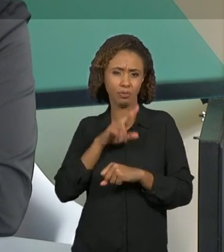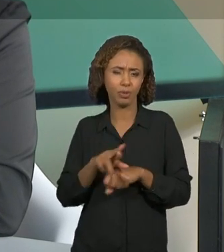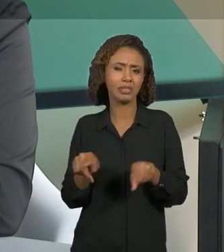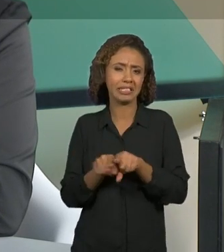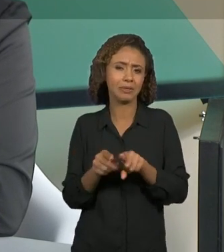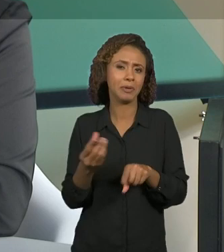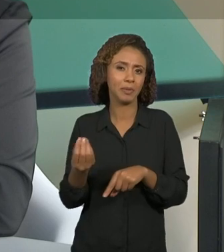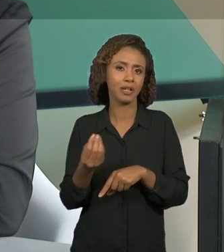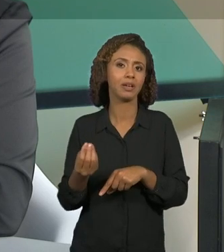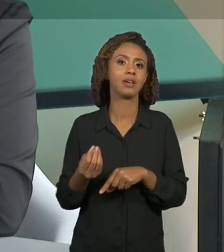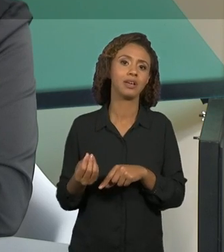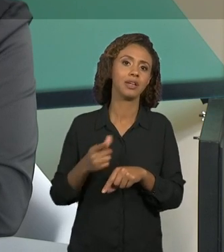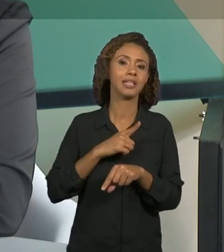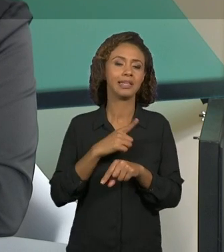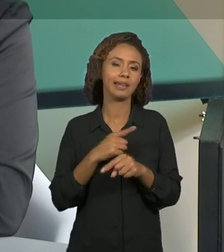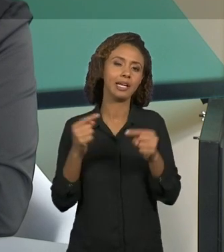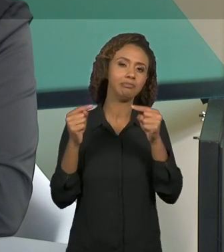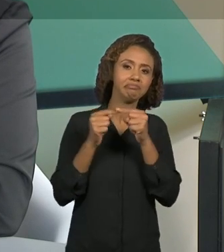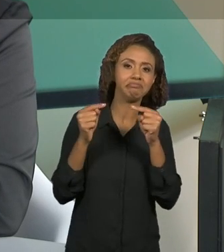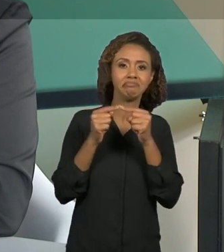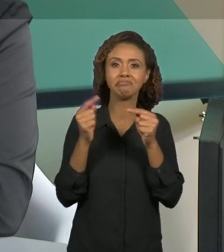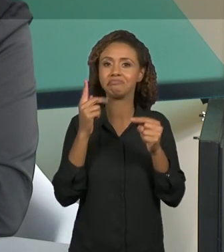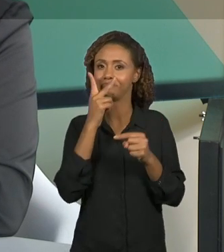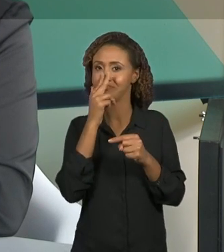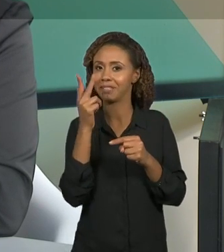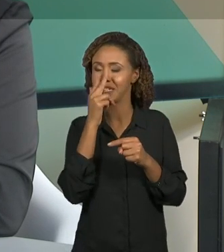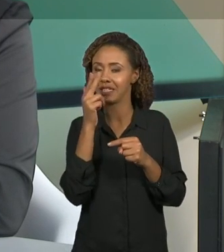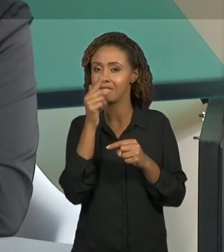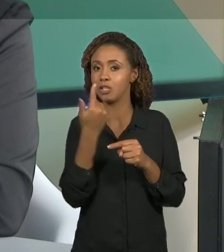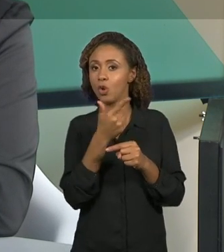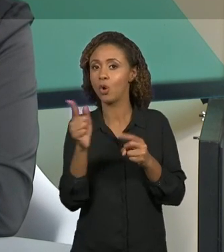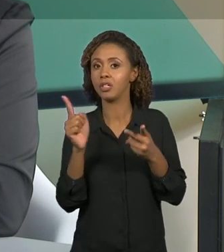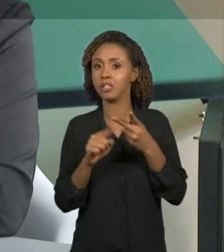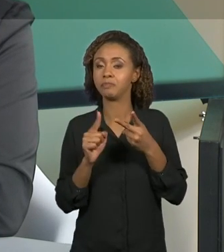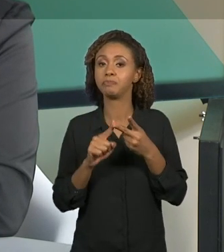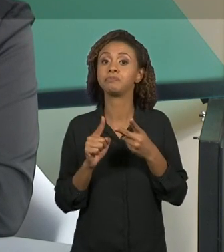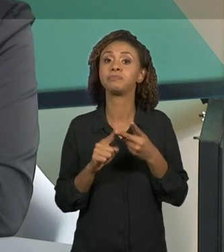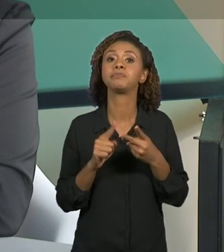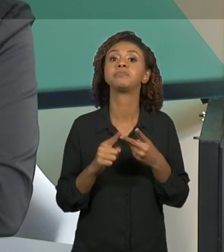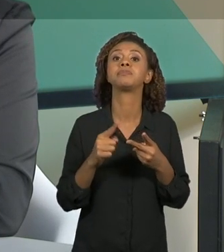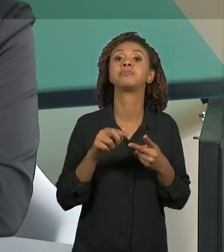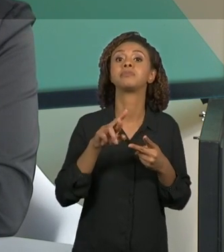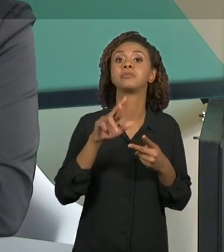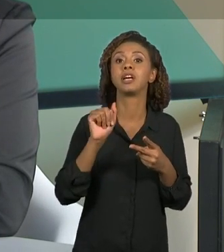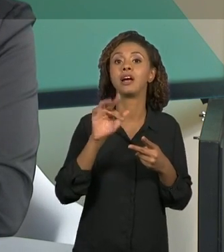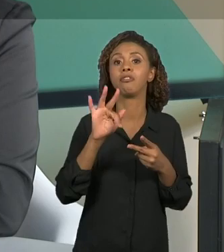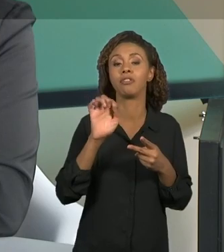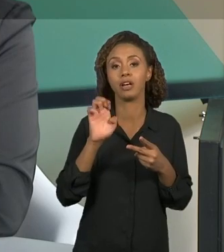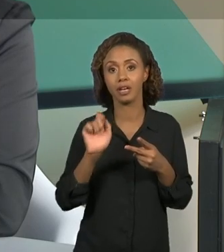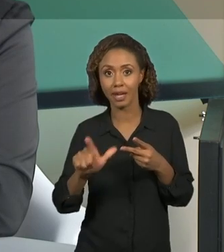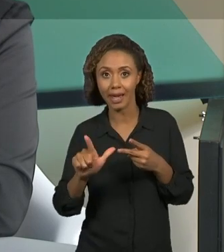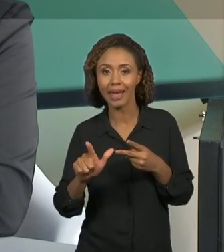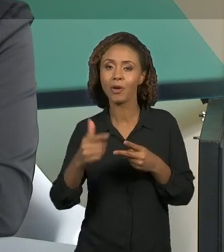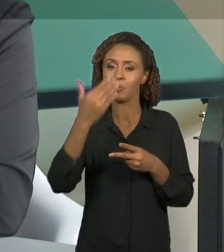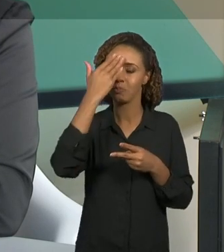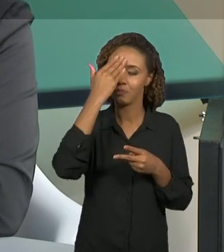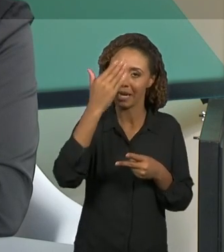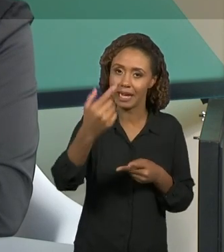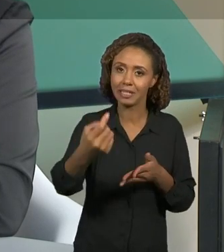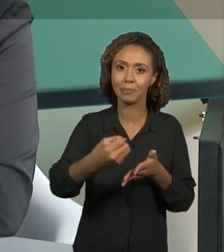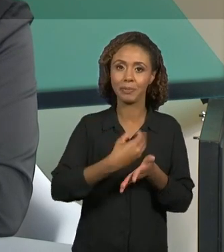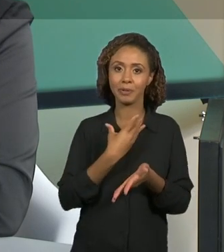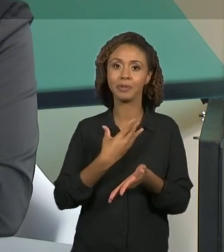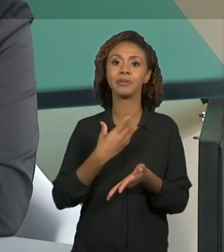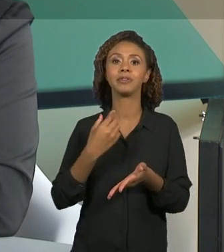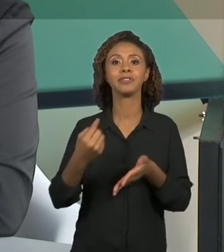porque são duas perguntas muito próximas aí eu tenho uma pergunta aqui do rafael neves rafael ferreira obrigada pela pergunta rafael